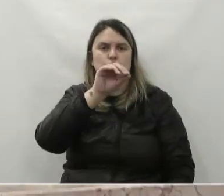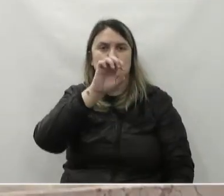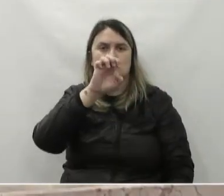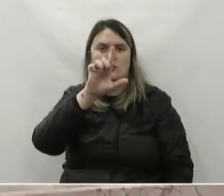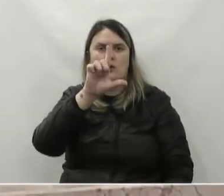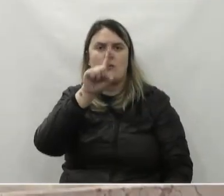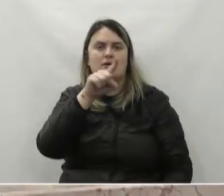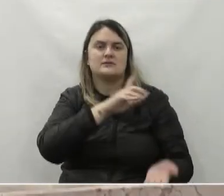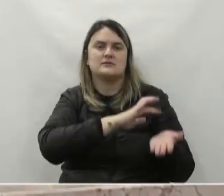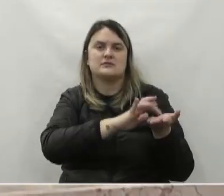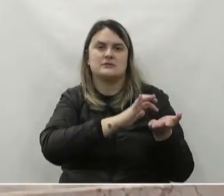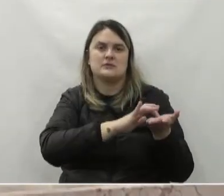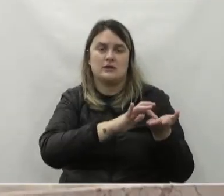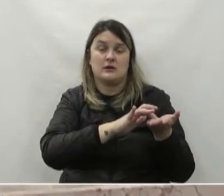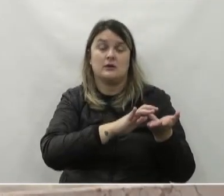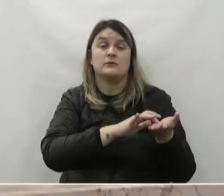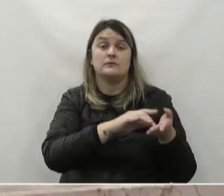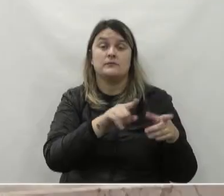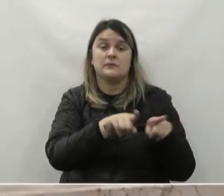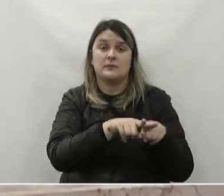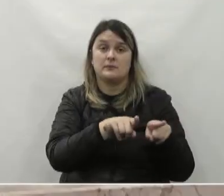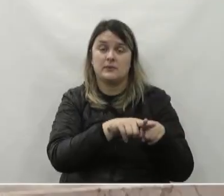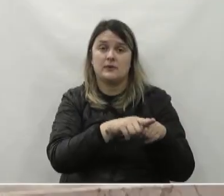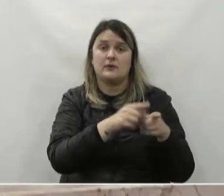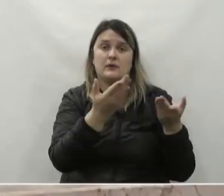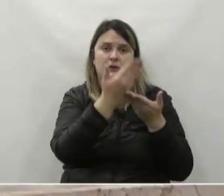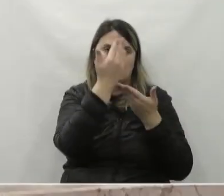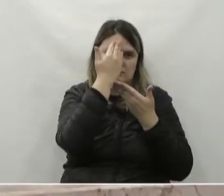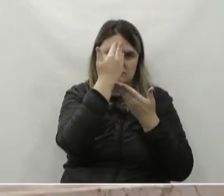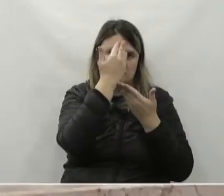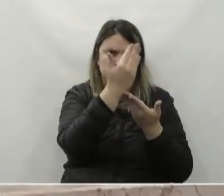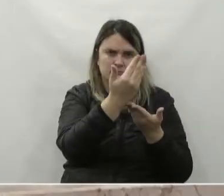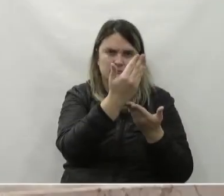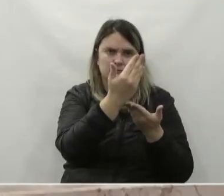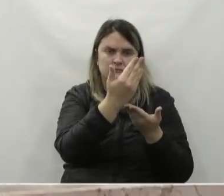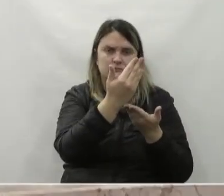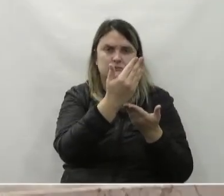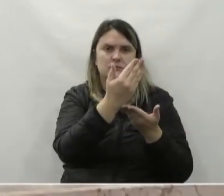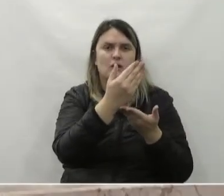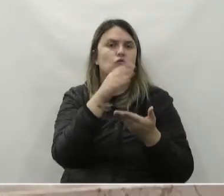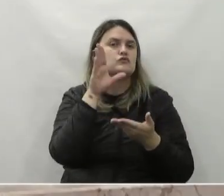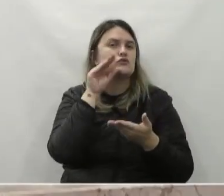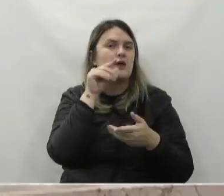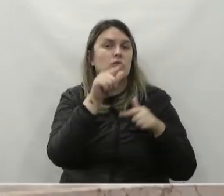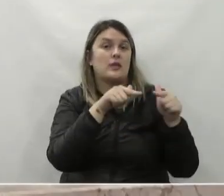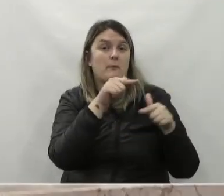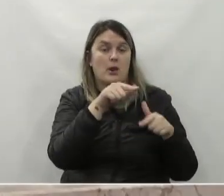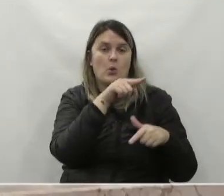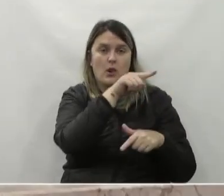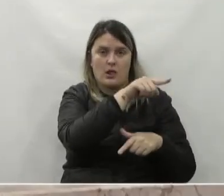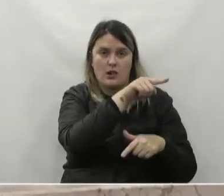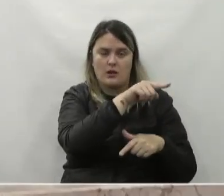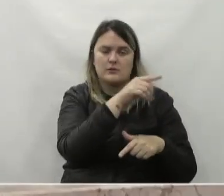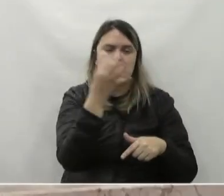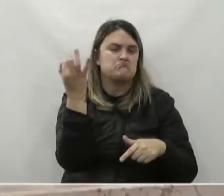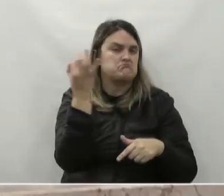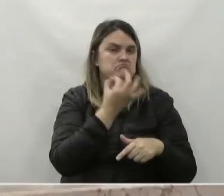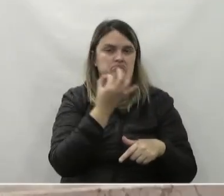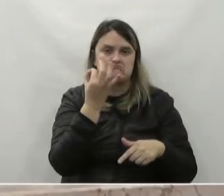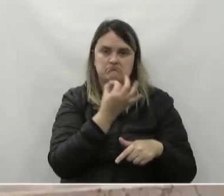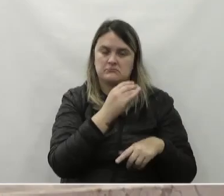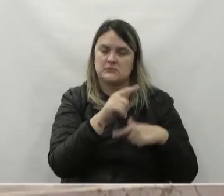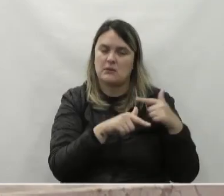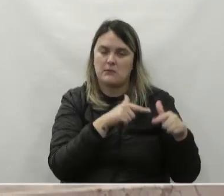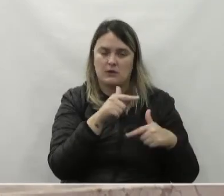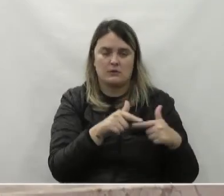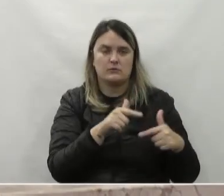secretário, e através do Joel quero agradecer aqueles funcionários que trabalharam lá, que foram excelentes, né? A gente